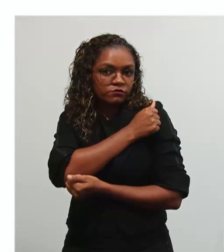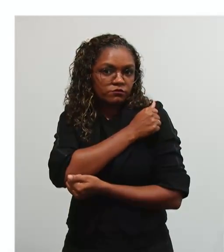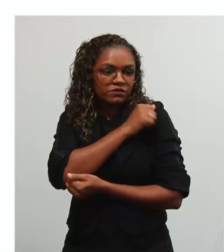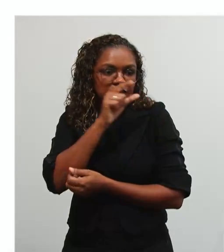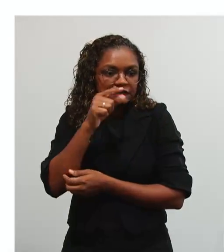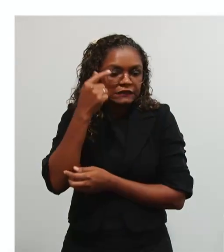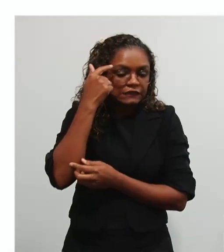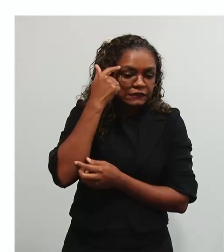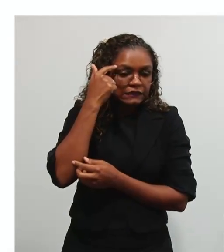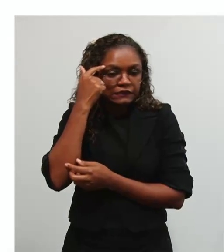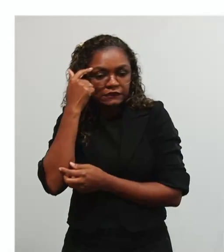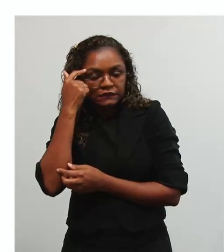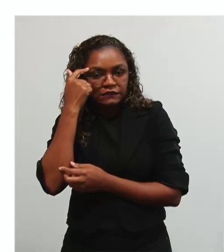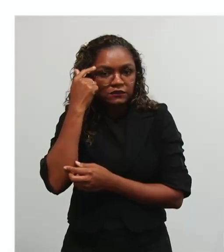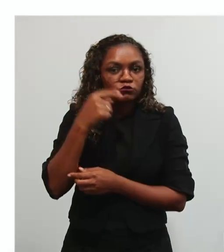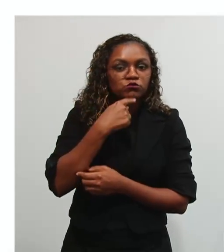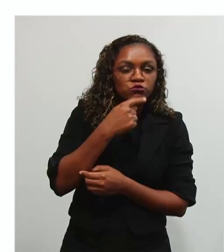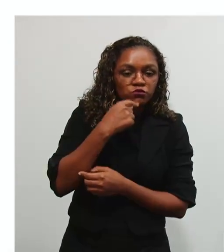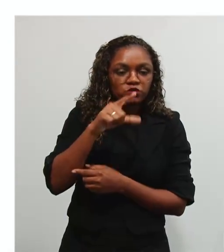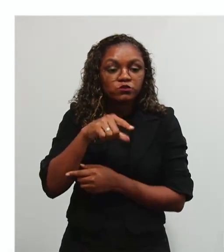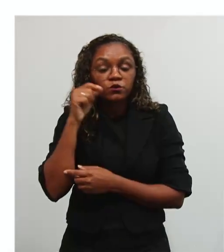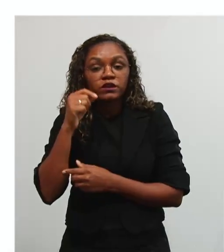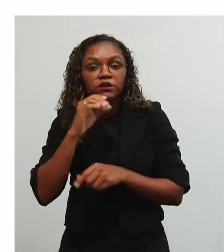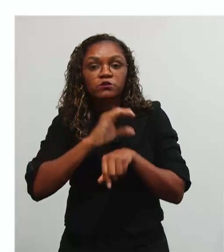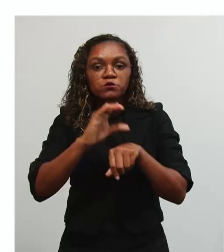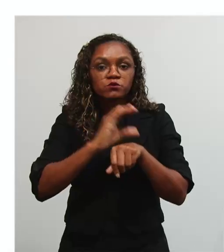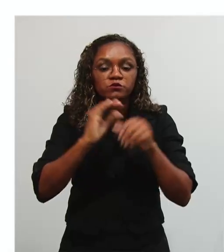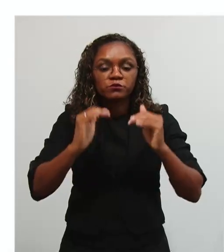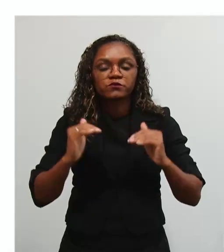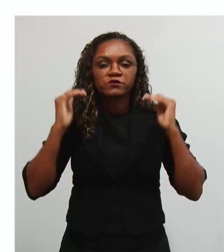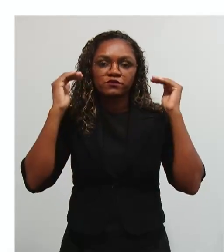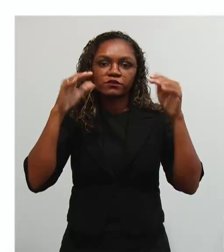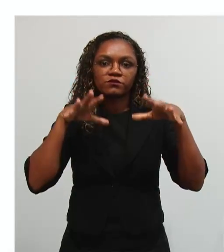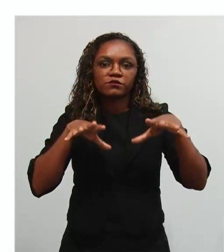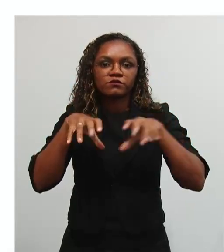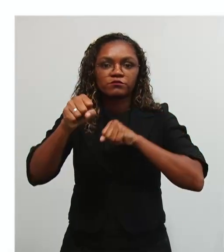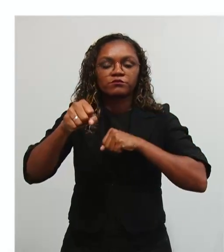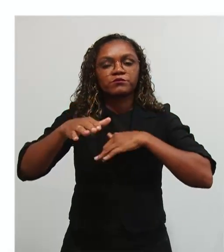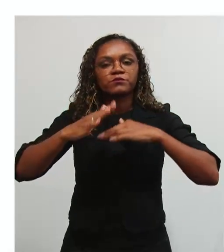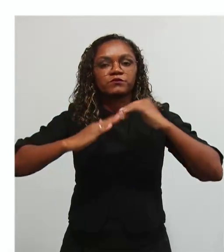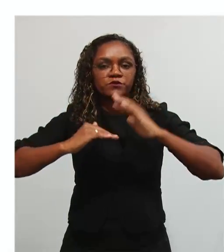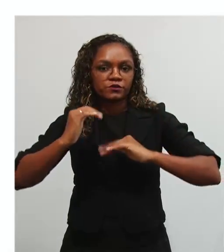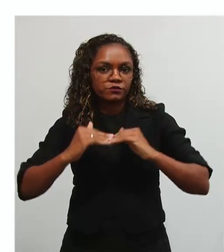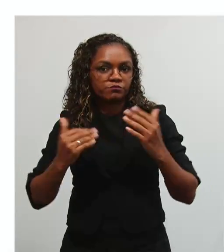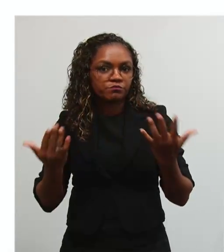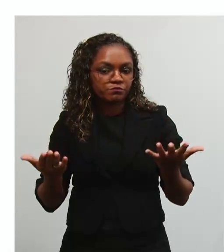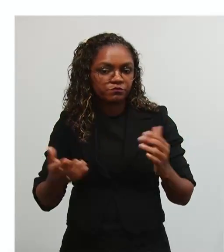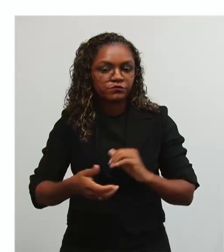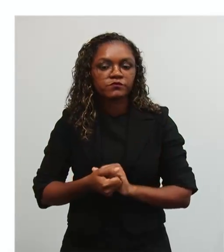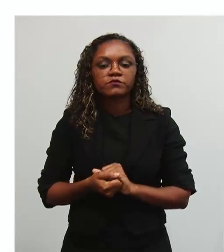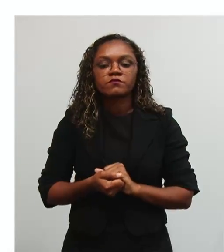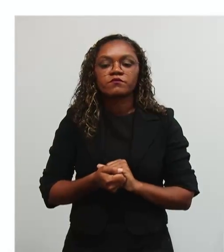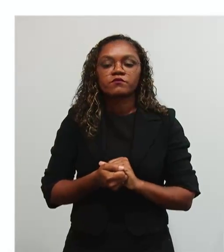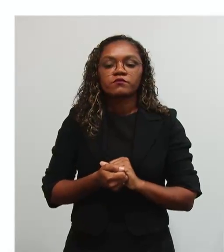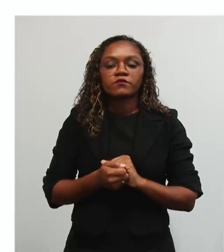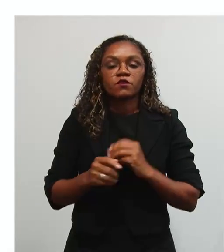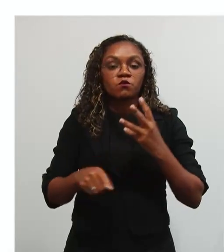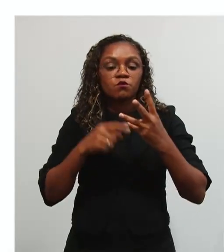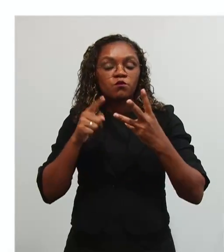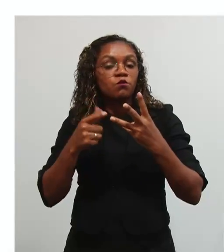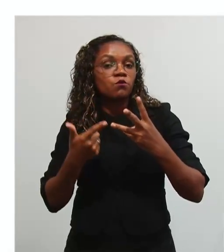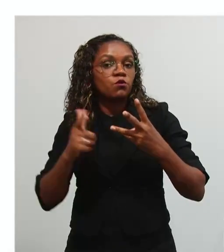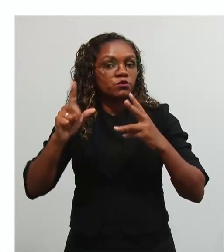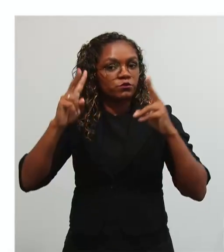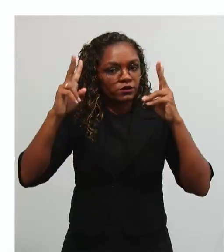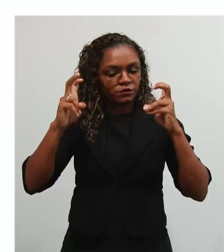curso. Outro exemplo, tema: a família carente e sua influência na origem da marginalização